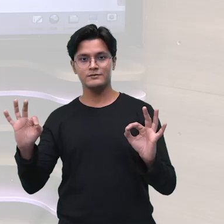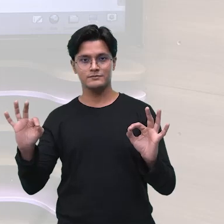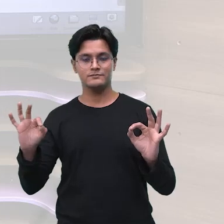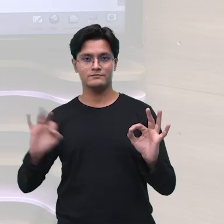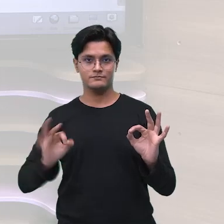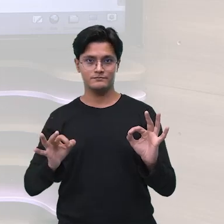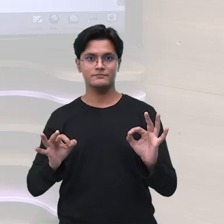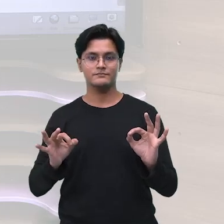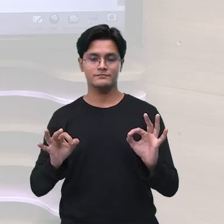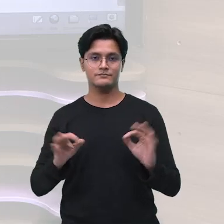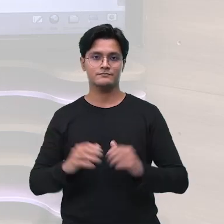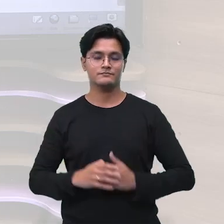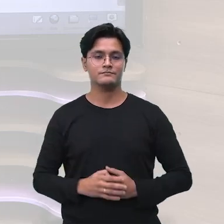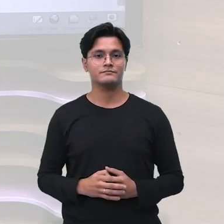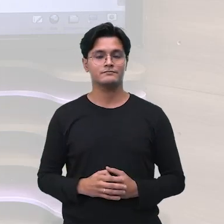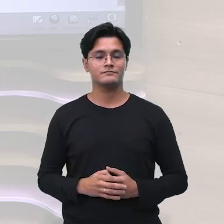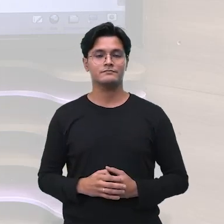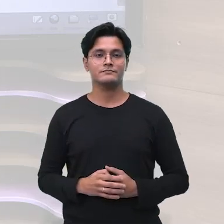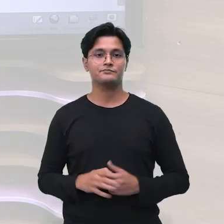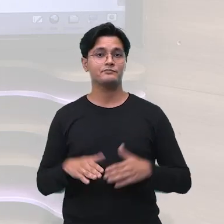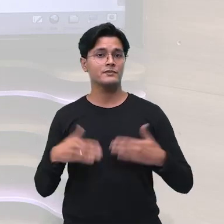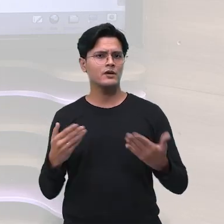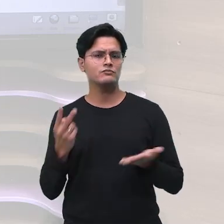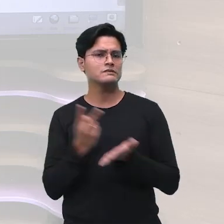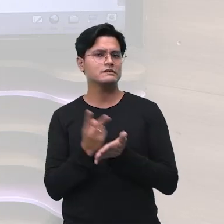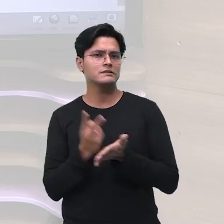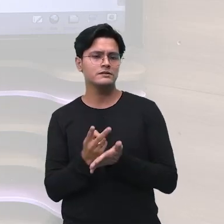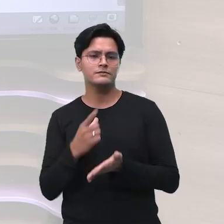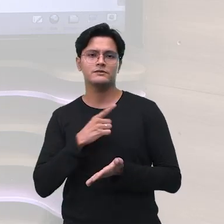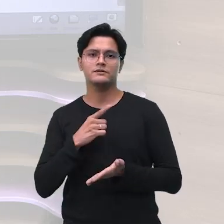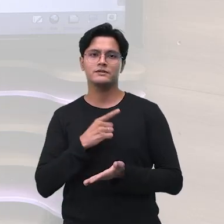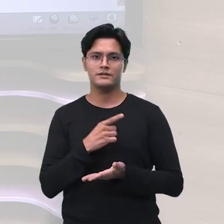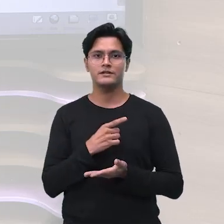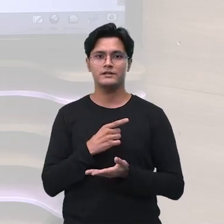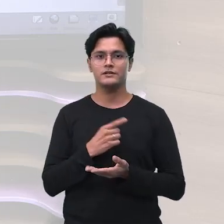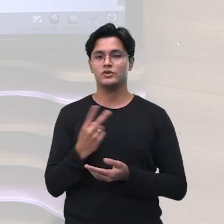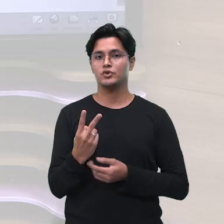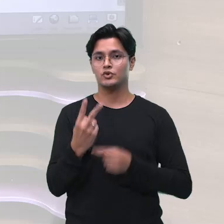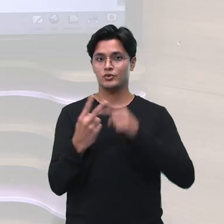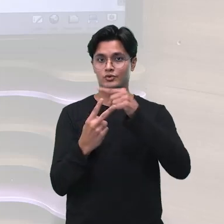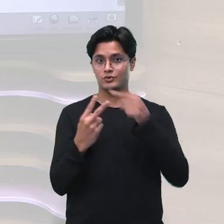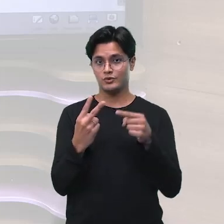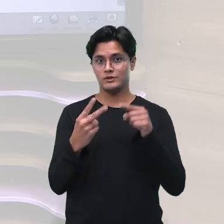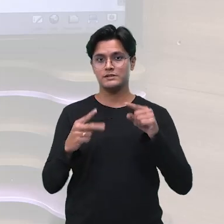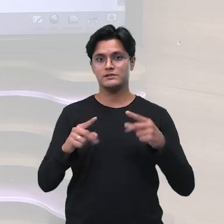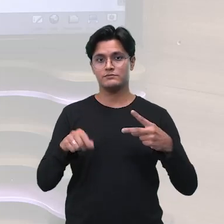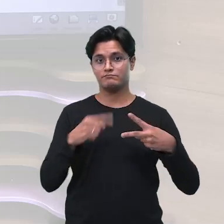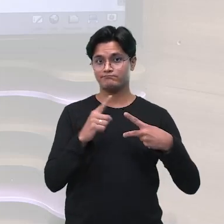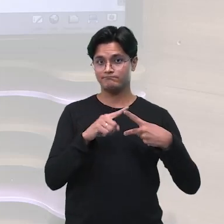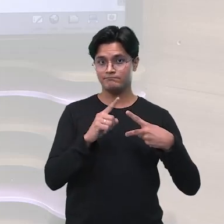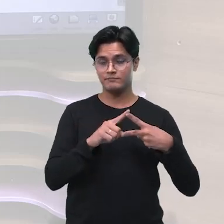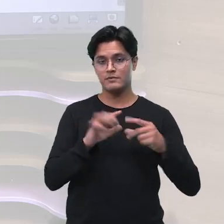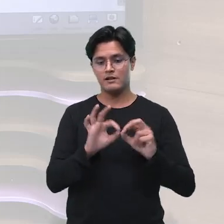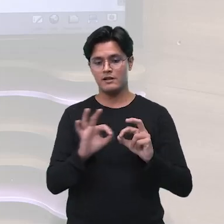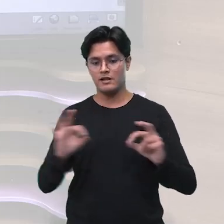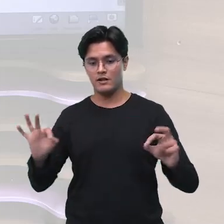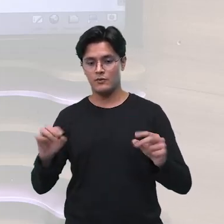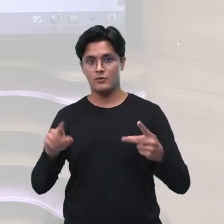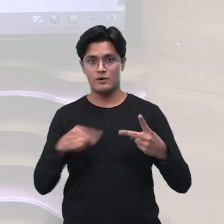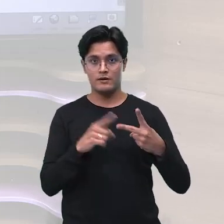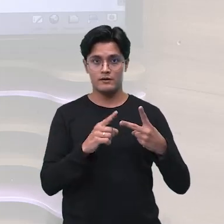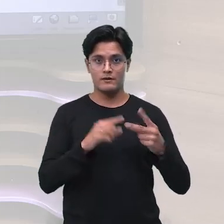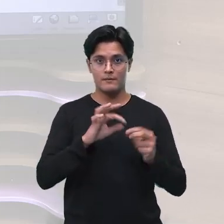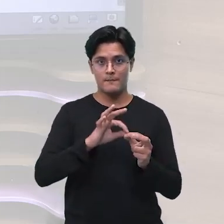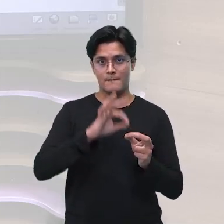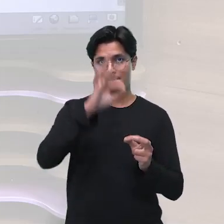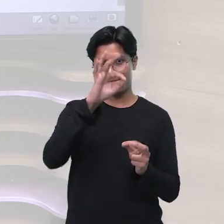tá? Toda vez que você tiver um objeto somente com 2 dimensões, nós temos o objeto plano,